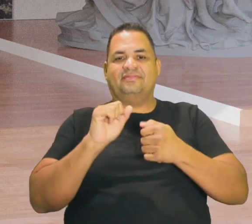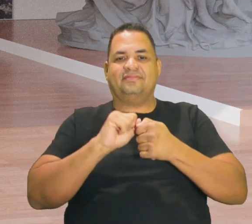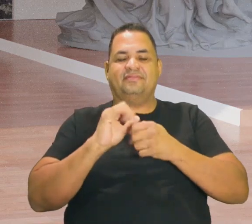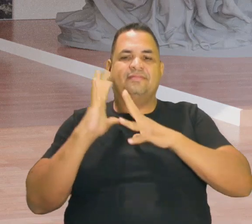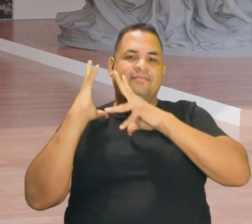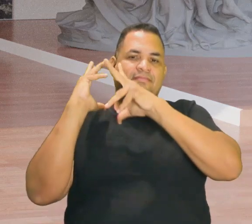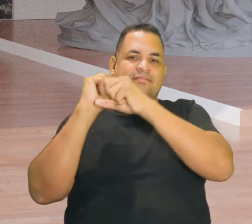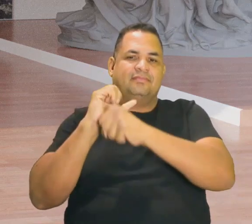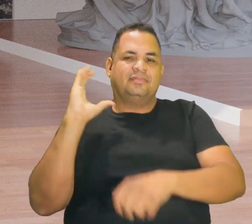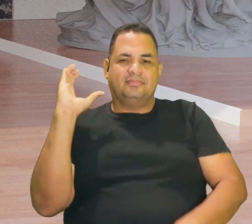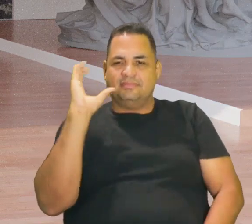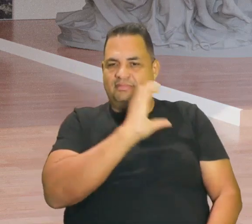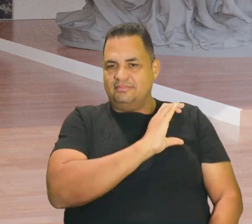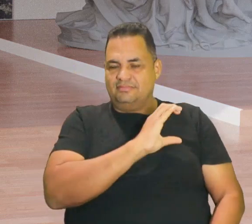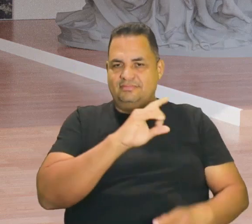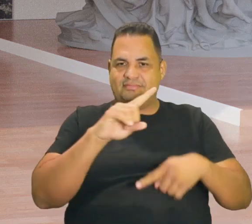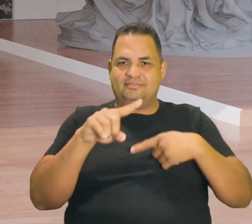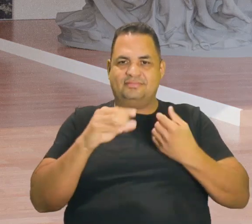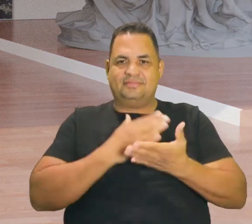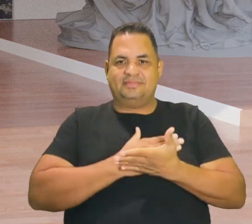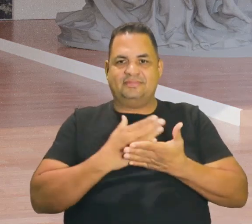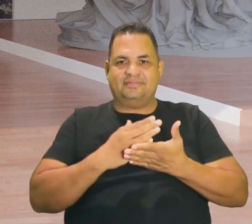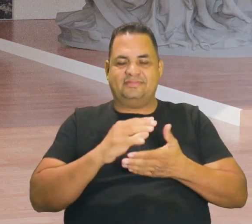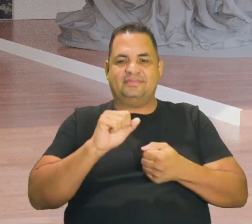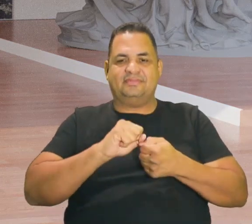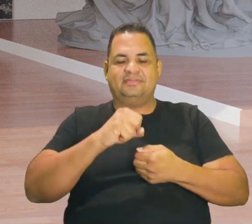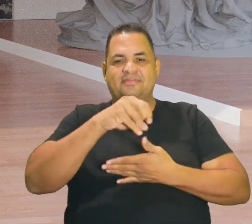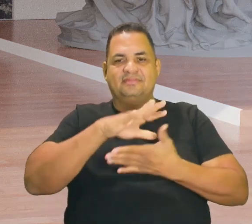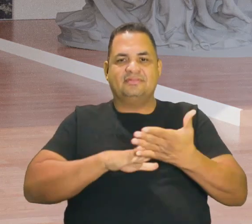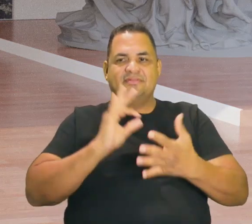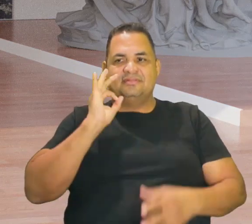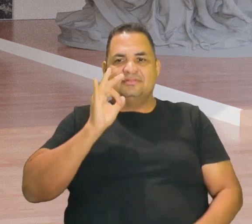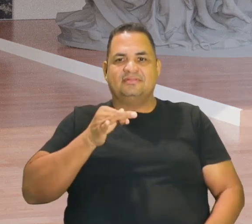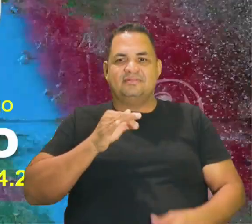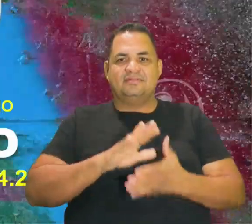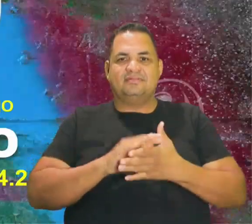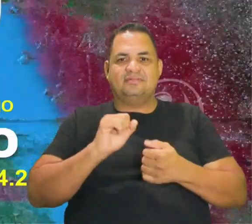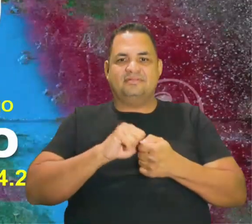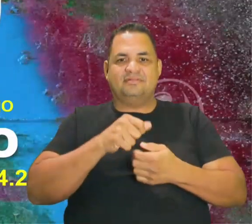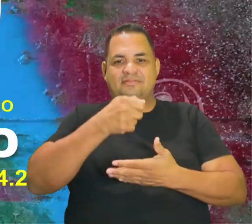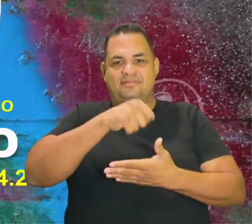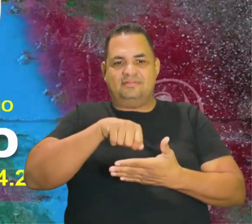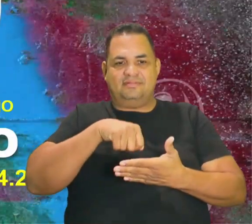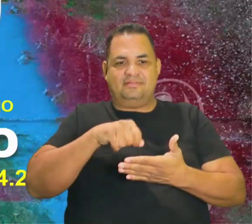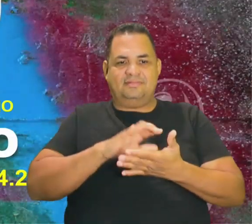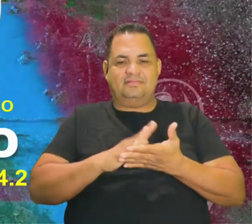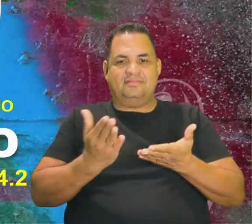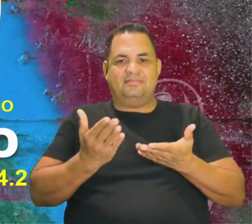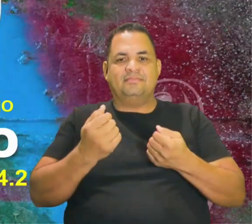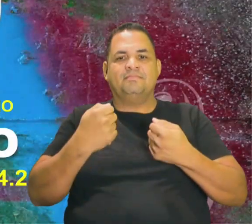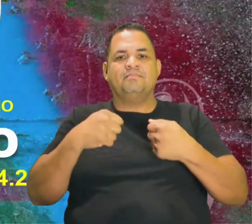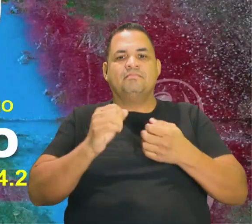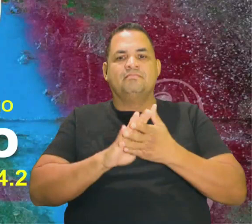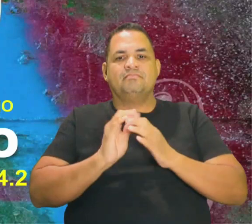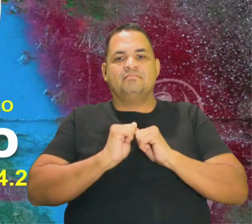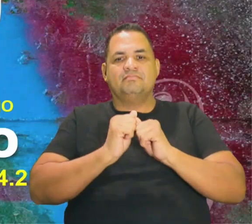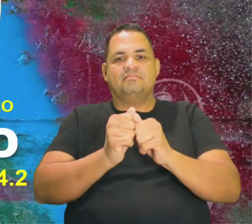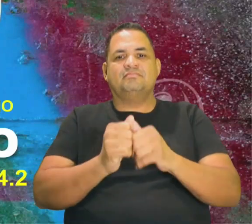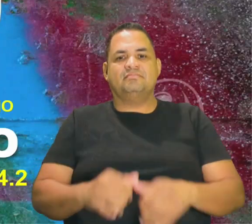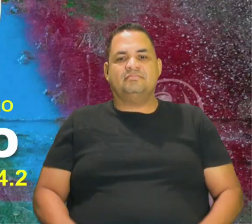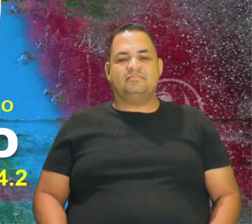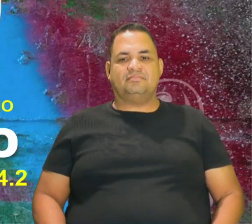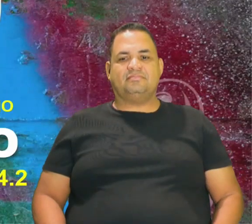essa revisão rápido aí e já partir para as atividades certo vamos fazer as correções no qual vocês podem acompanhar